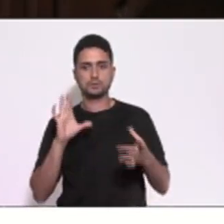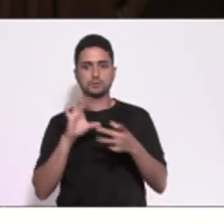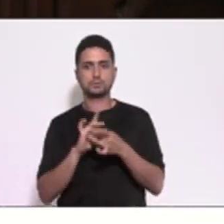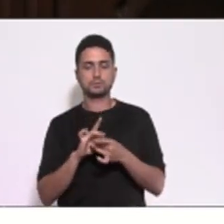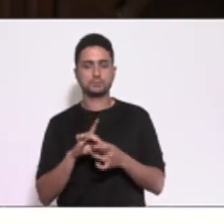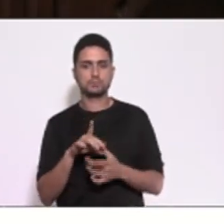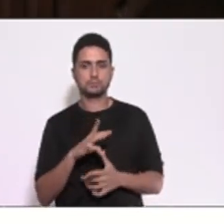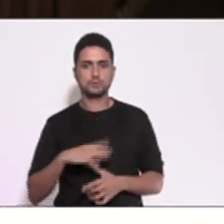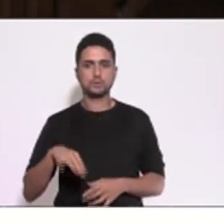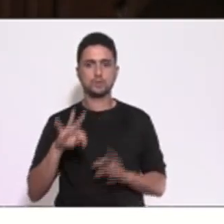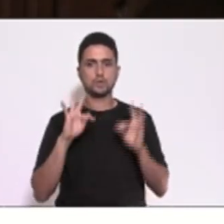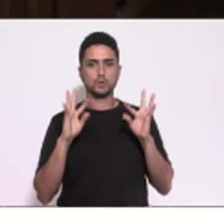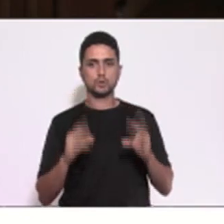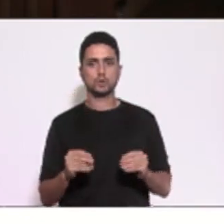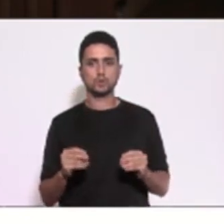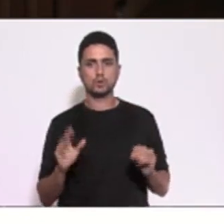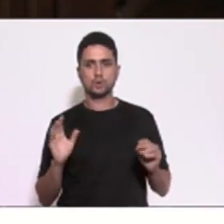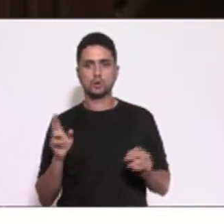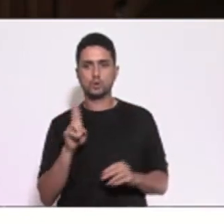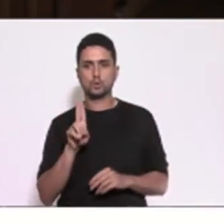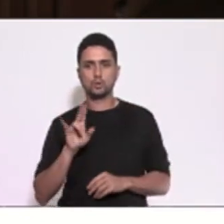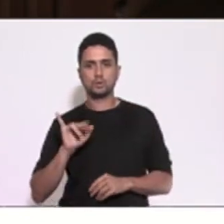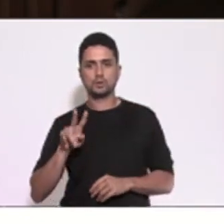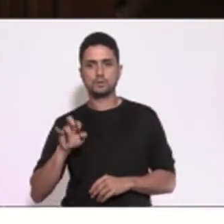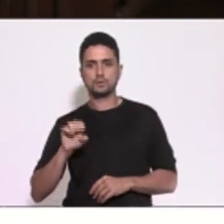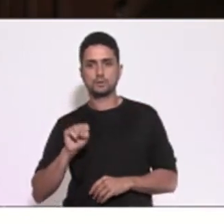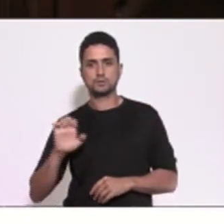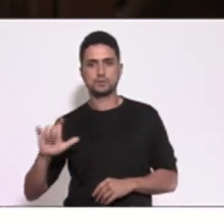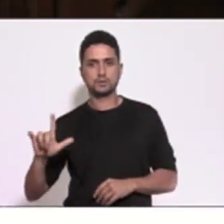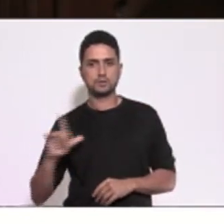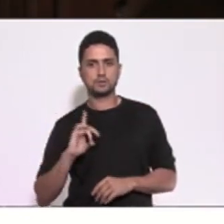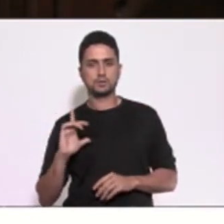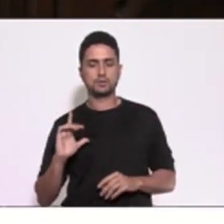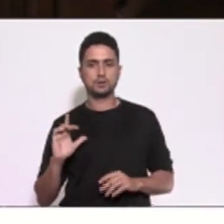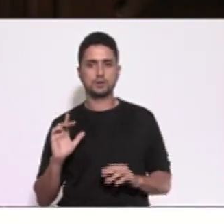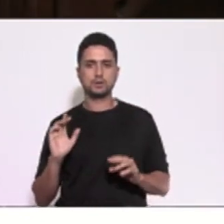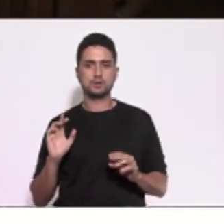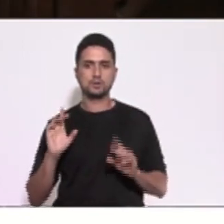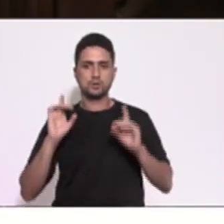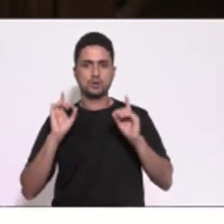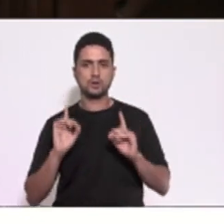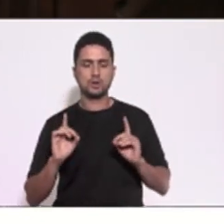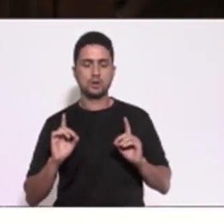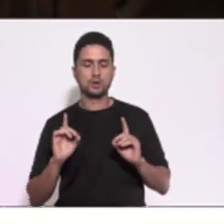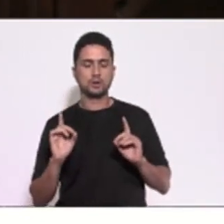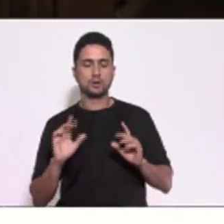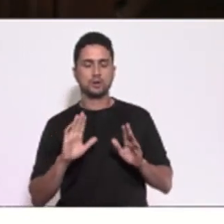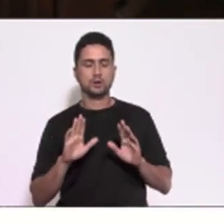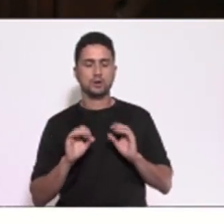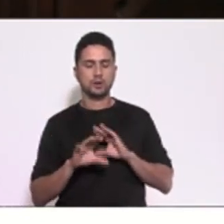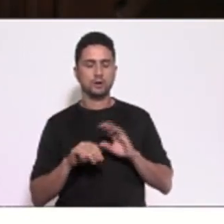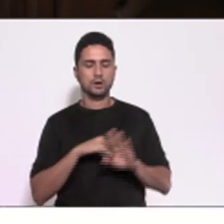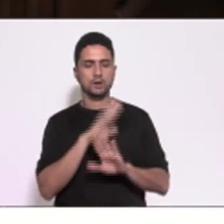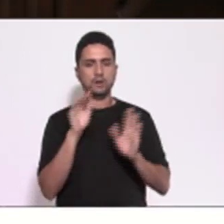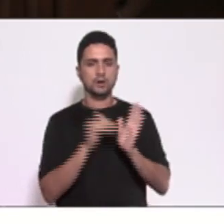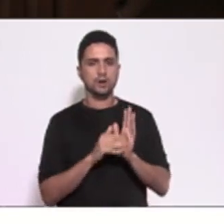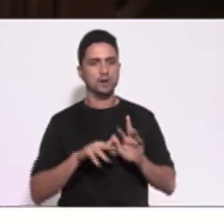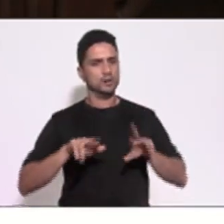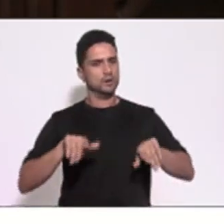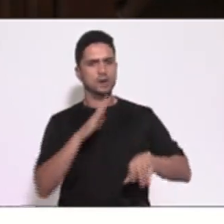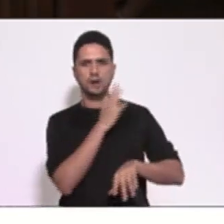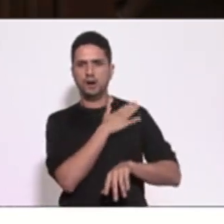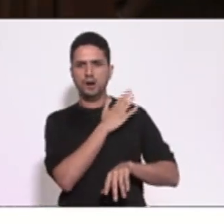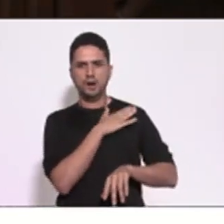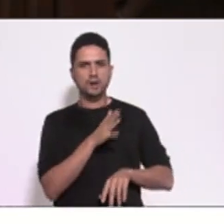quem tem o papel de universalizar o direito à educação não são as corporações militares. Estas estão voltadas para a segurança e